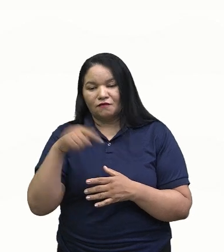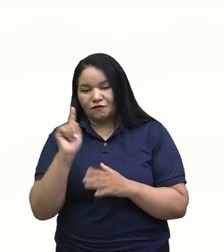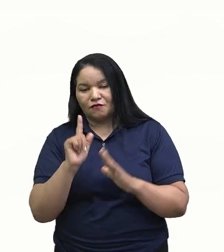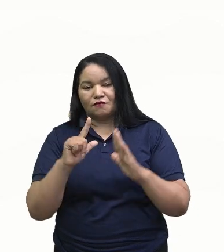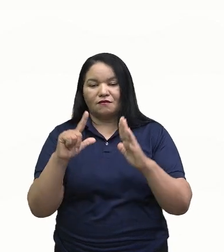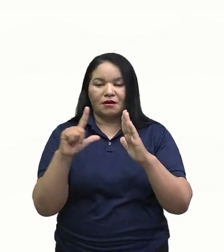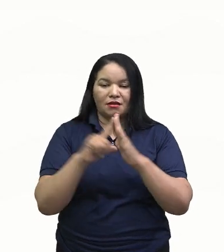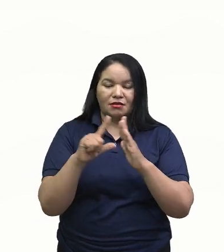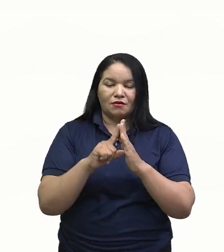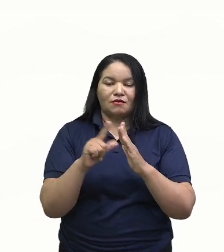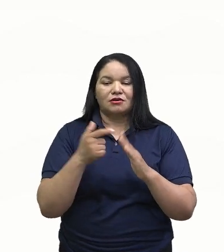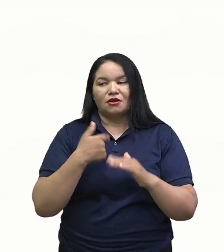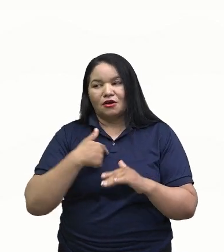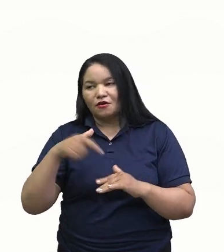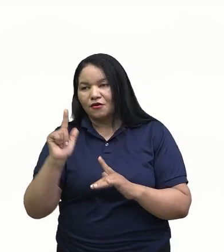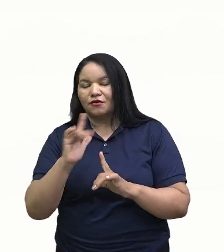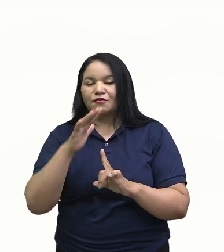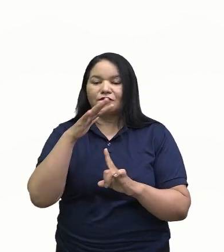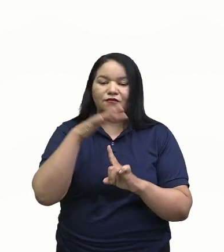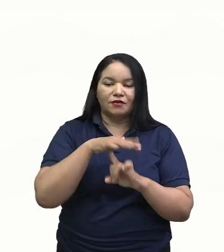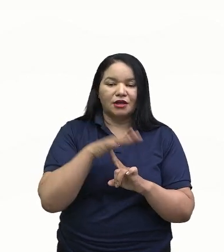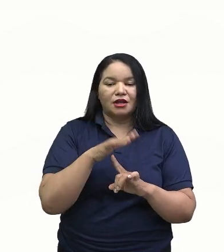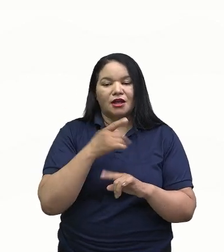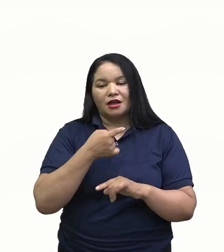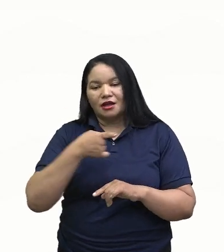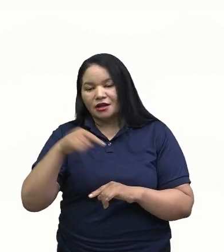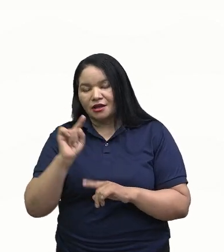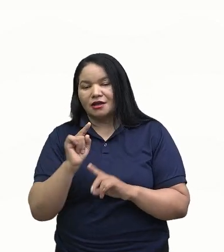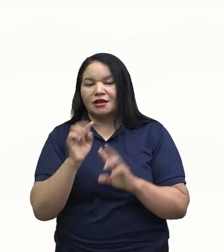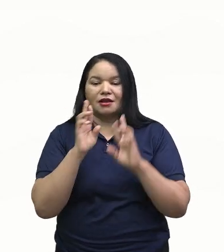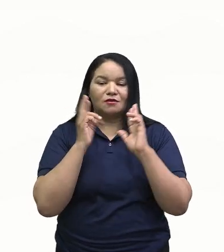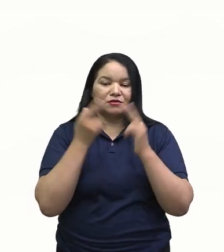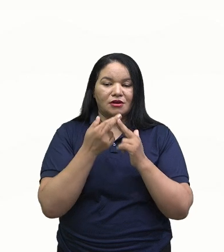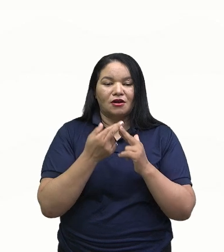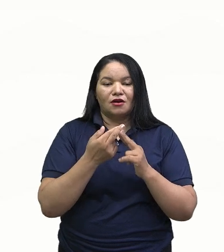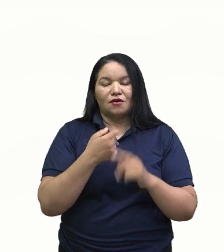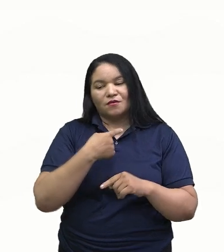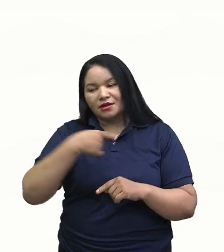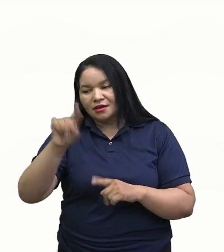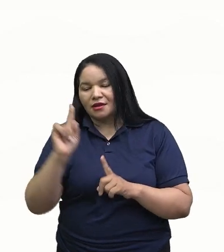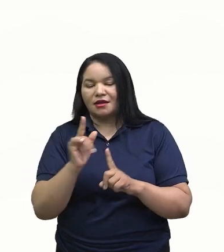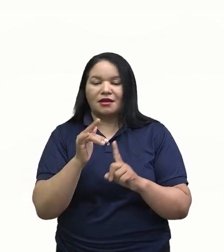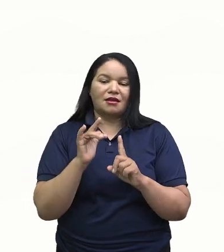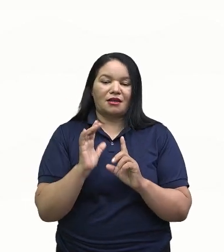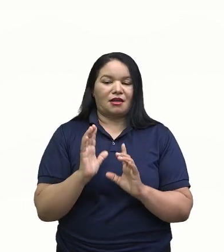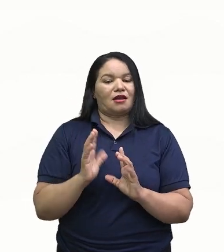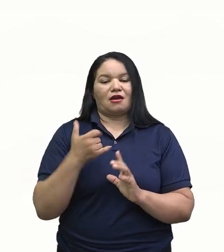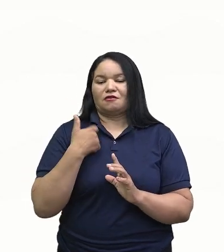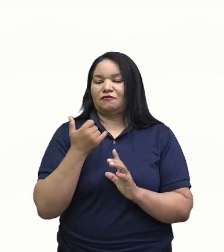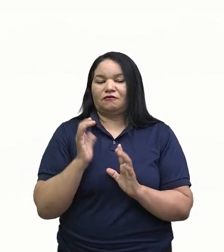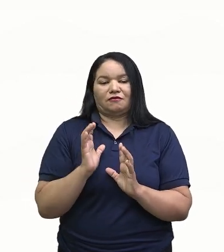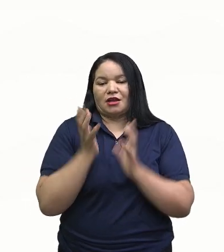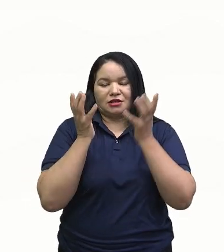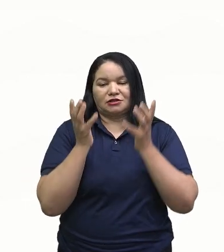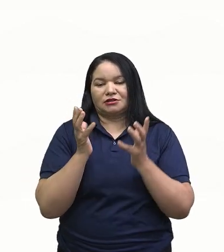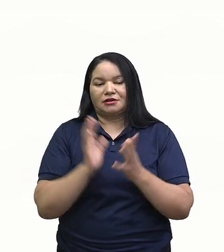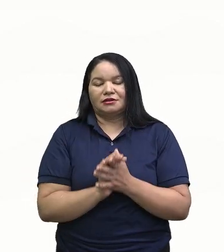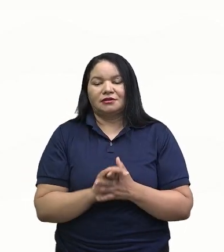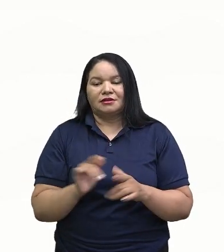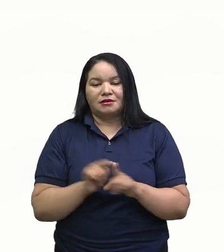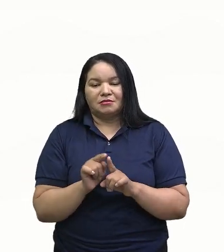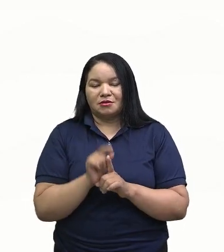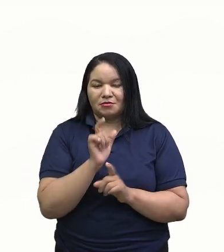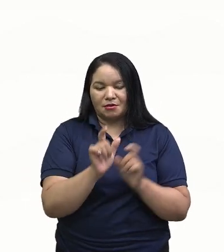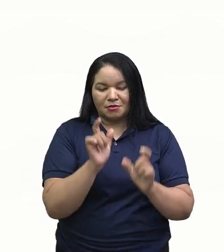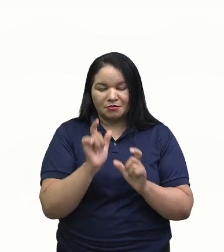à feira, irei à reunião, irei à festa. Todas essas palavras, diante